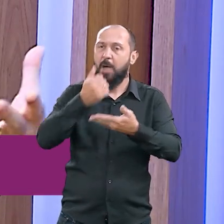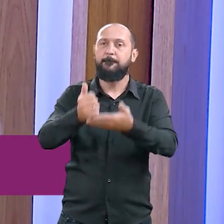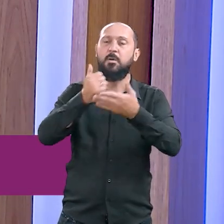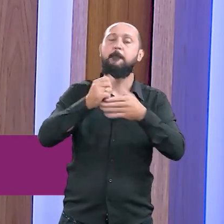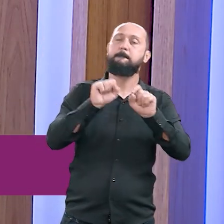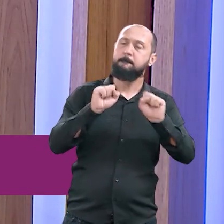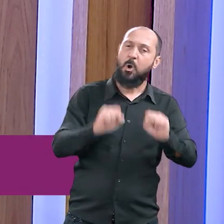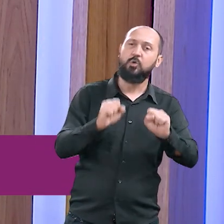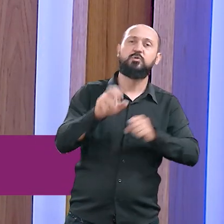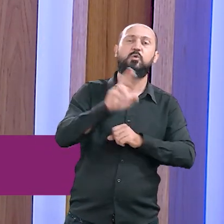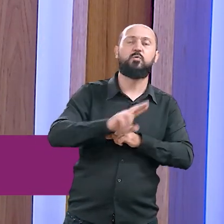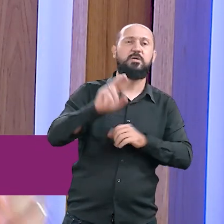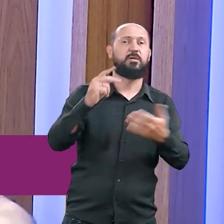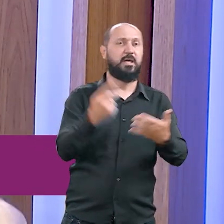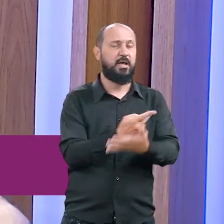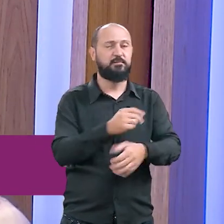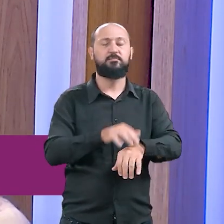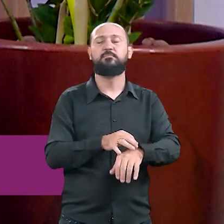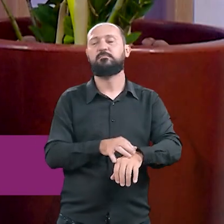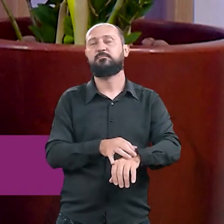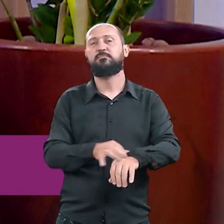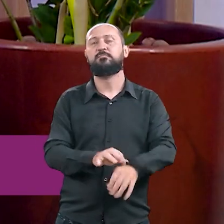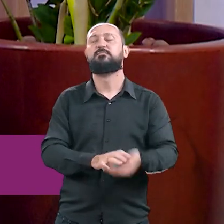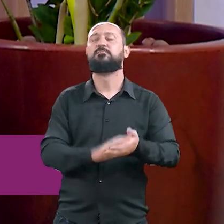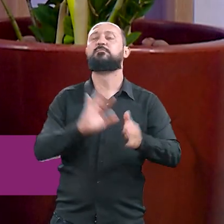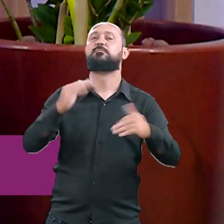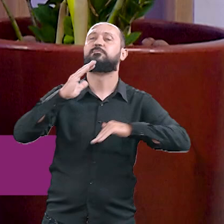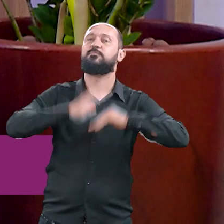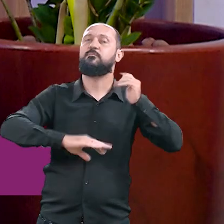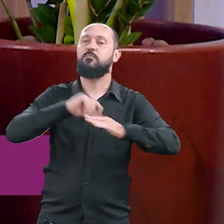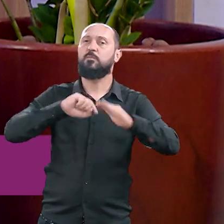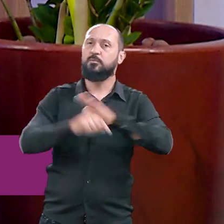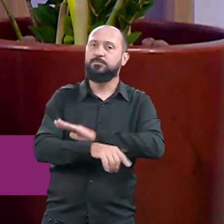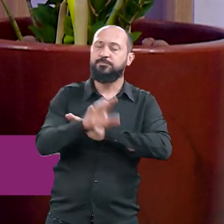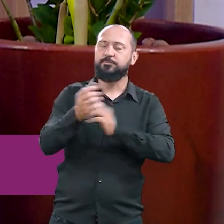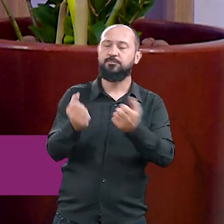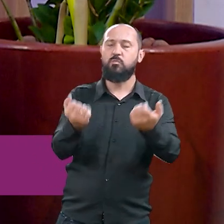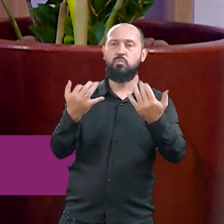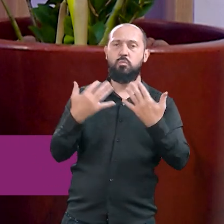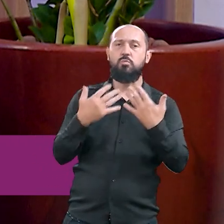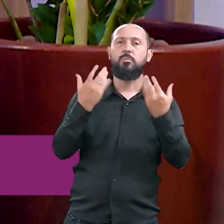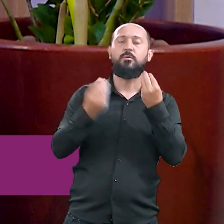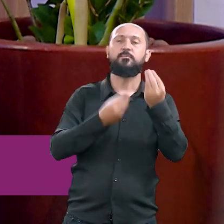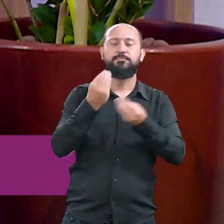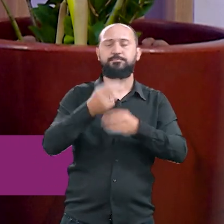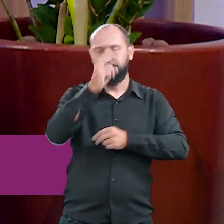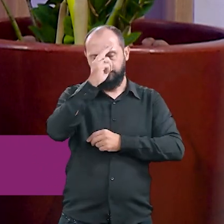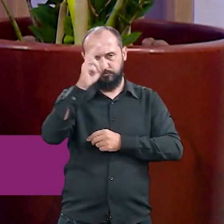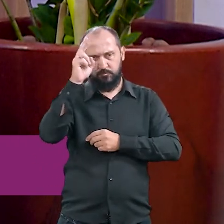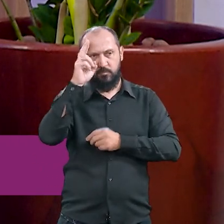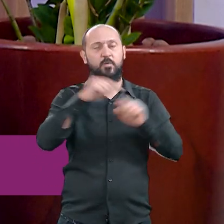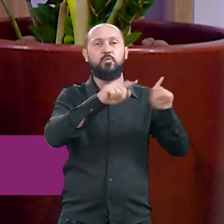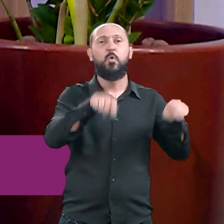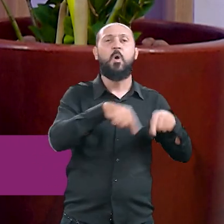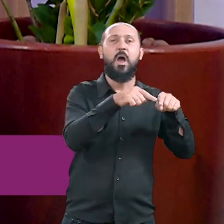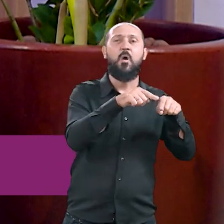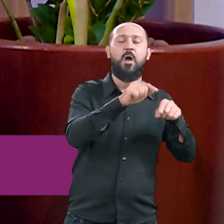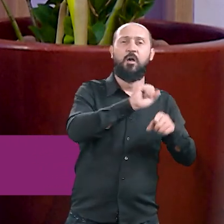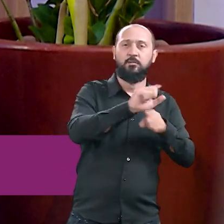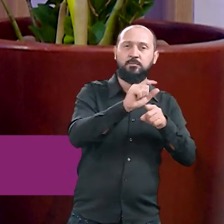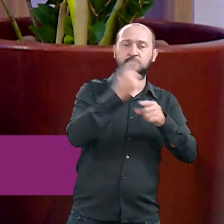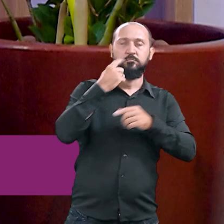que fazem uso dessas tecnologias com más intenções. Então o WhatsApp é uma tecnologia incrível para conectar as pessoas, mas é onde